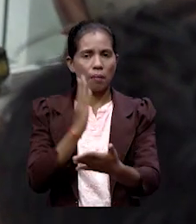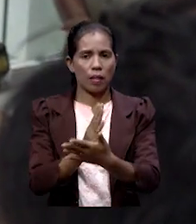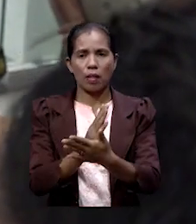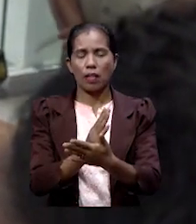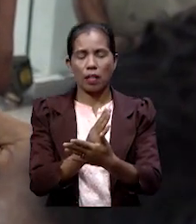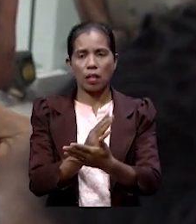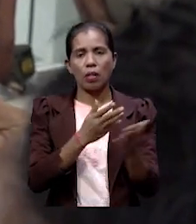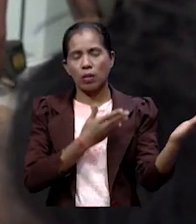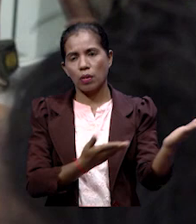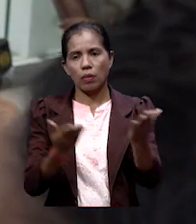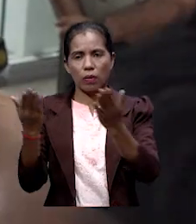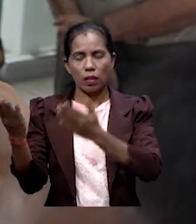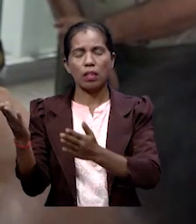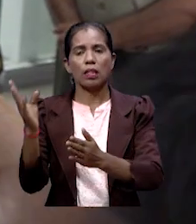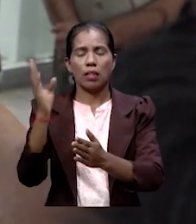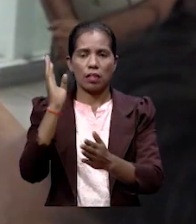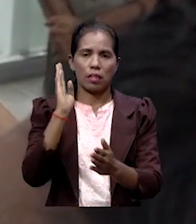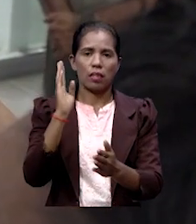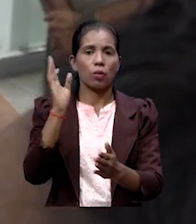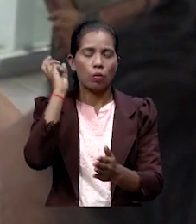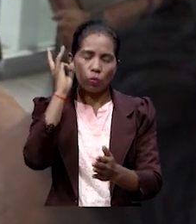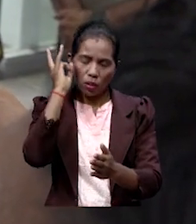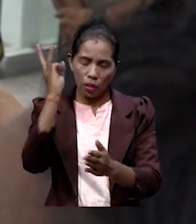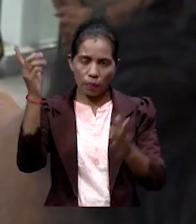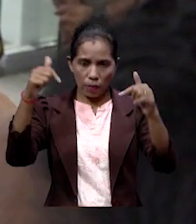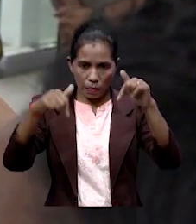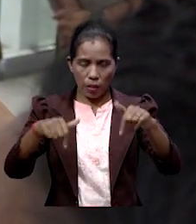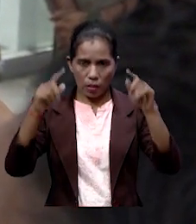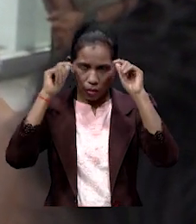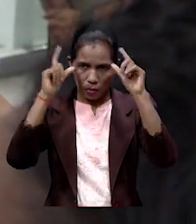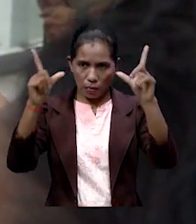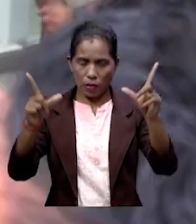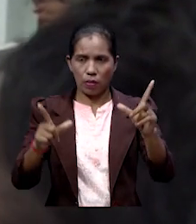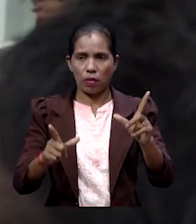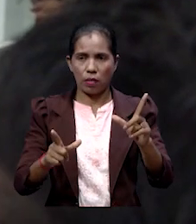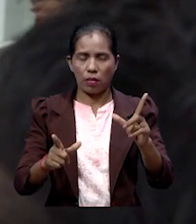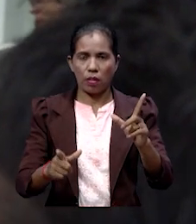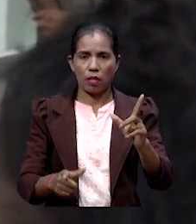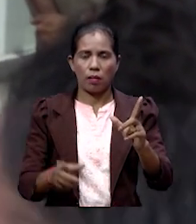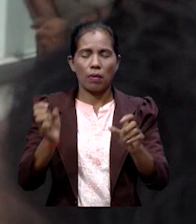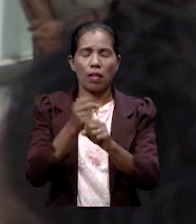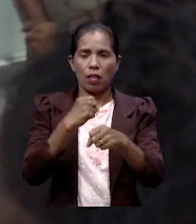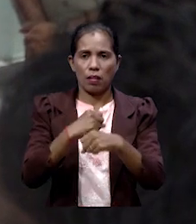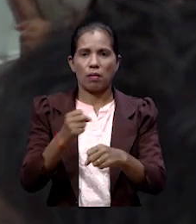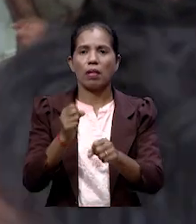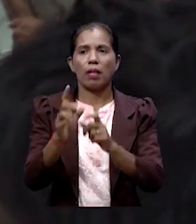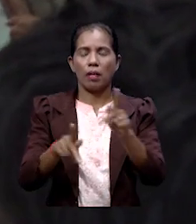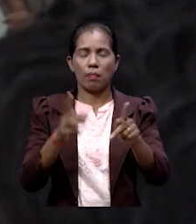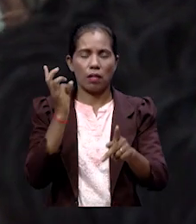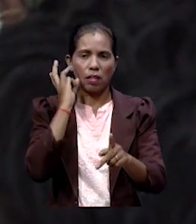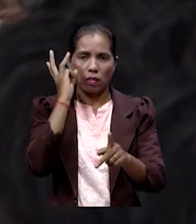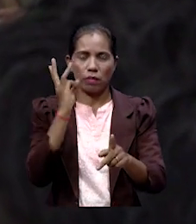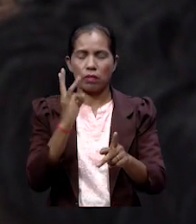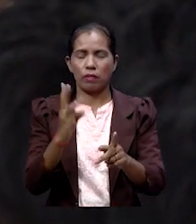importação, cerveja, neveja, álcool, liu. Álcool, nível álcool que é standard saúde